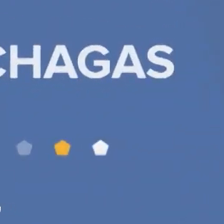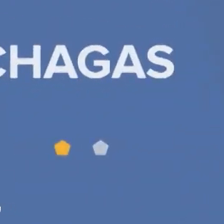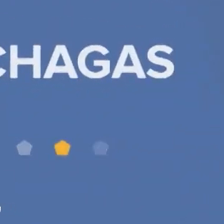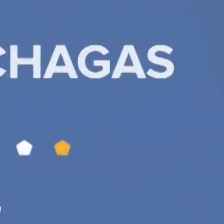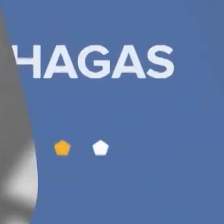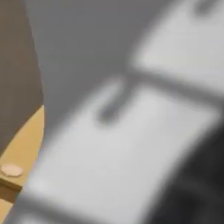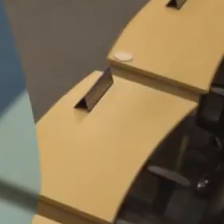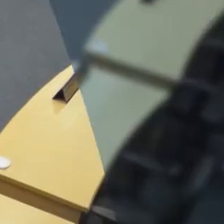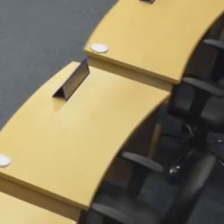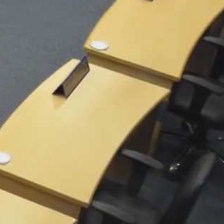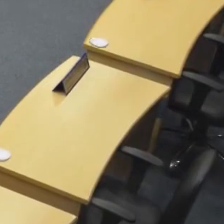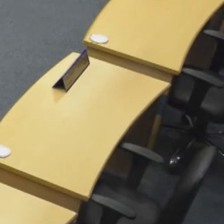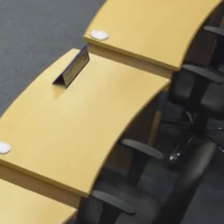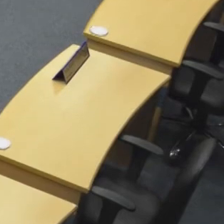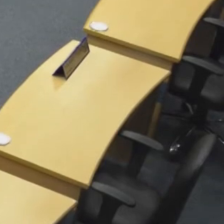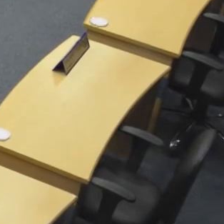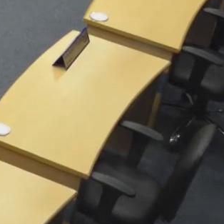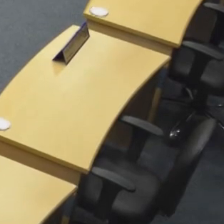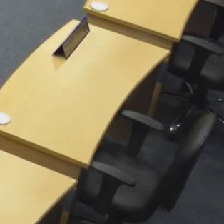Thank you.